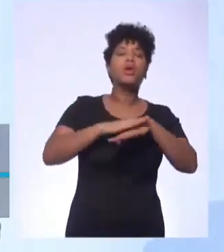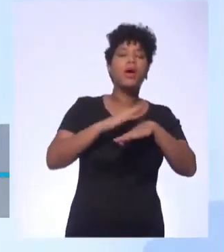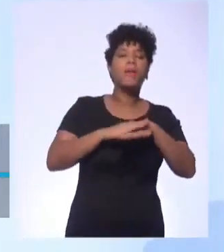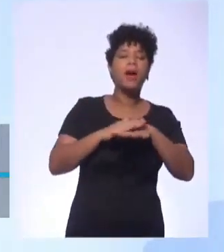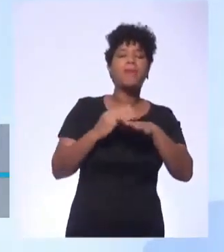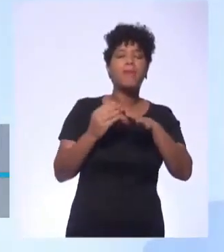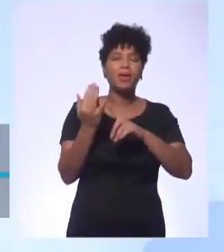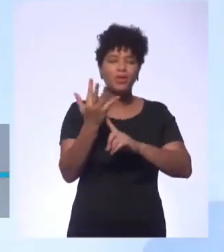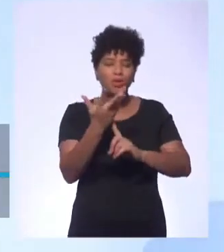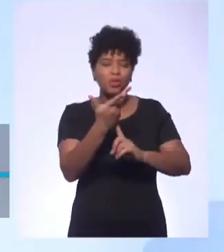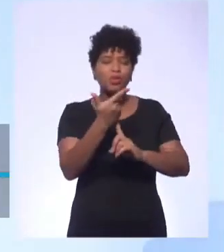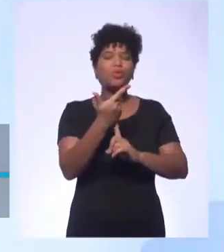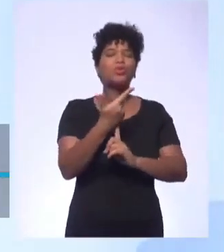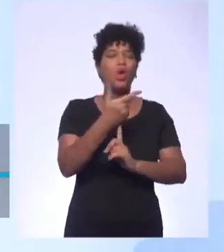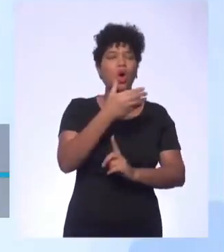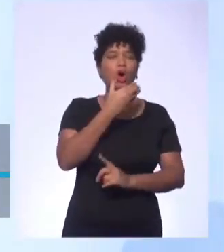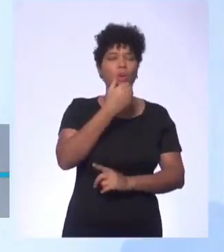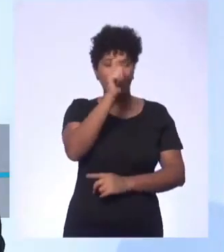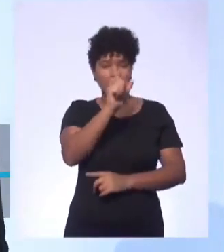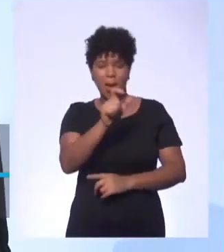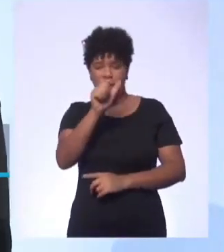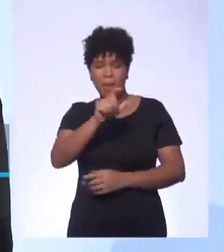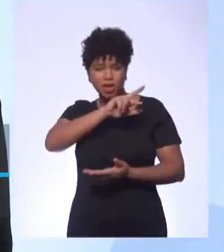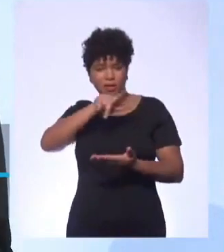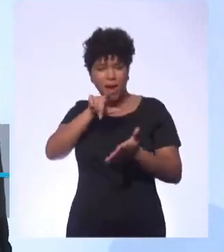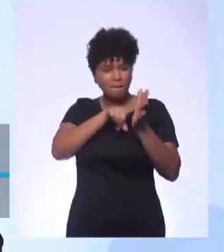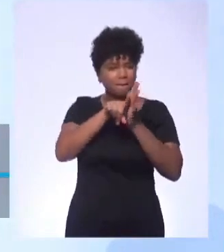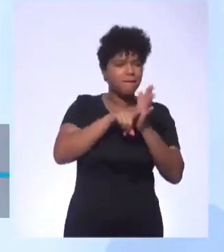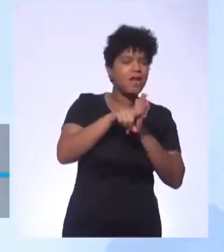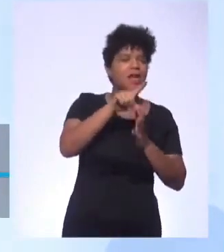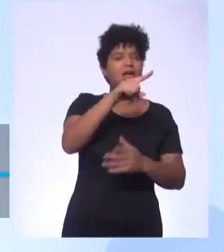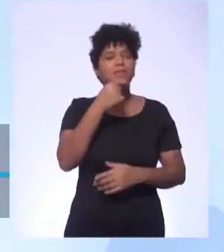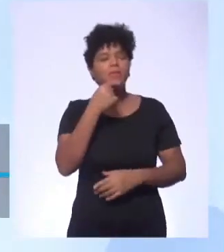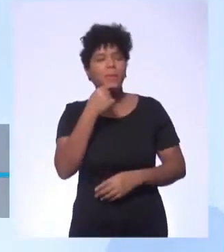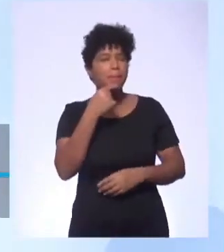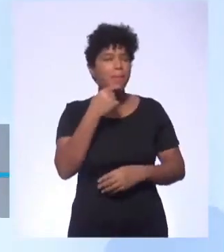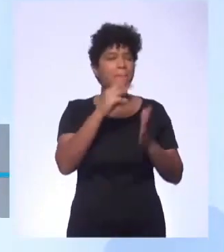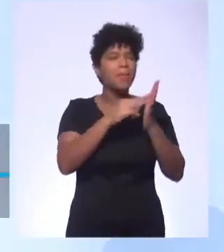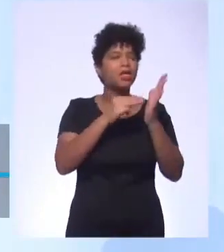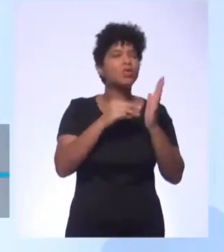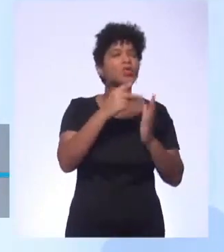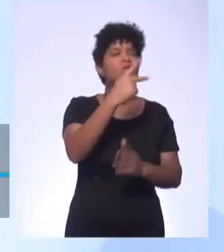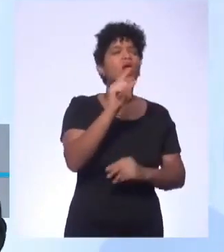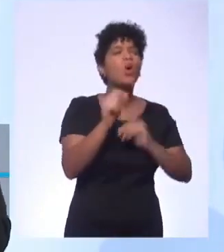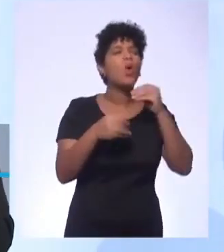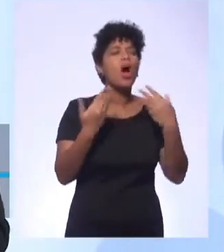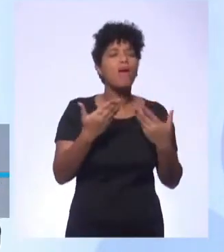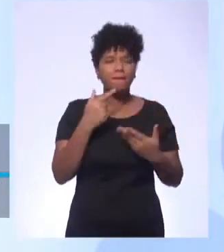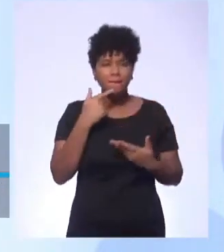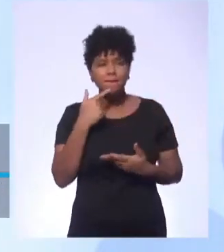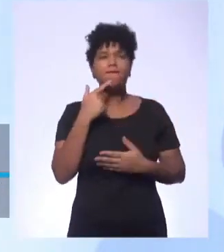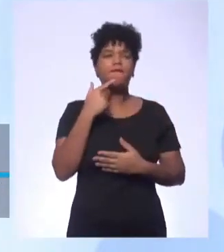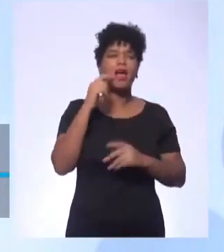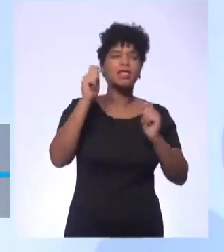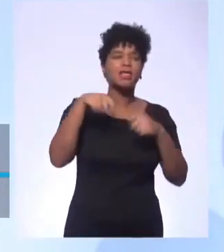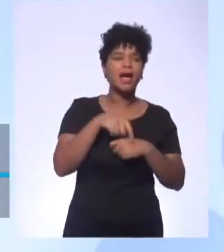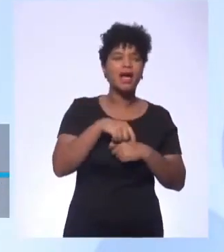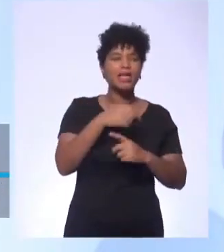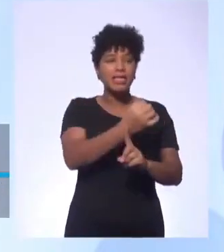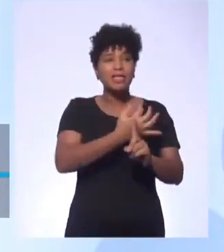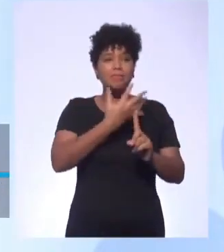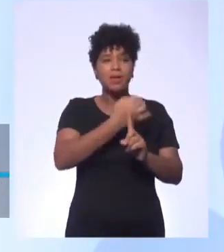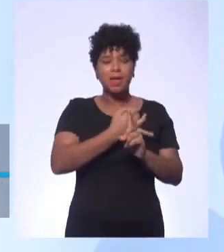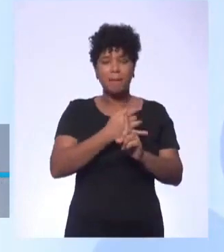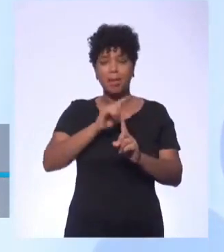mesma técnica, agora eu sei exatamente o que eu quero fazer e quais são, né, ali os subsídios que eu tenho que